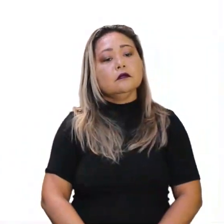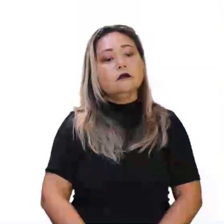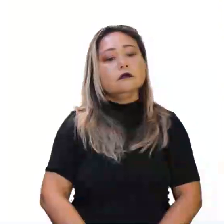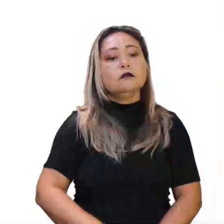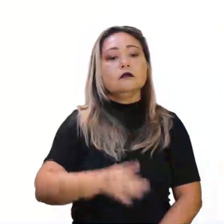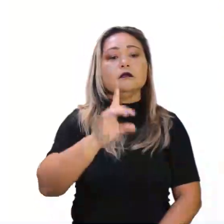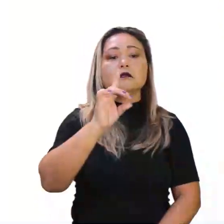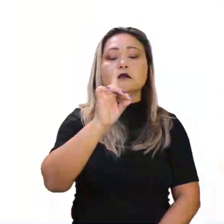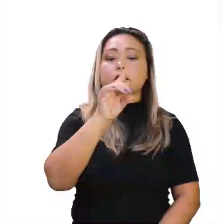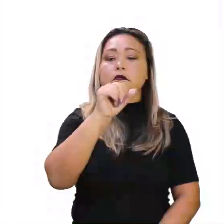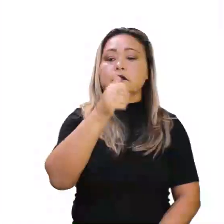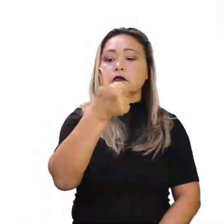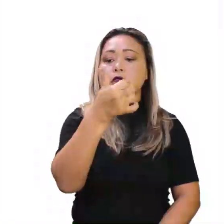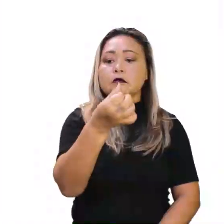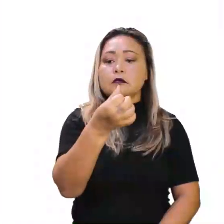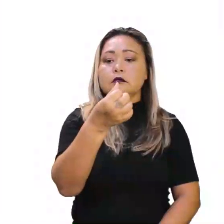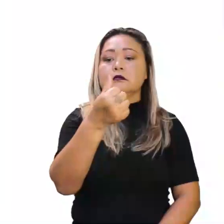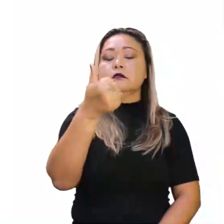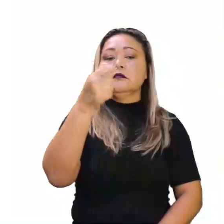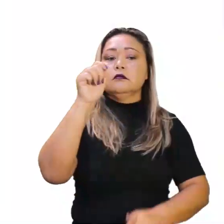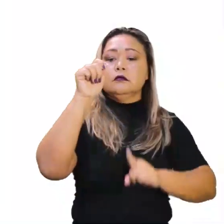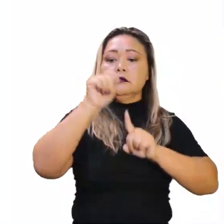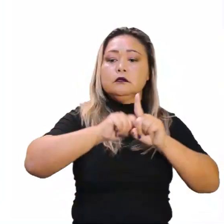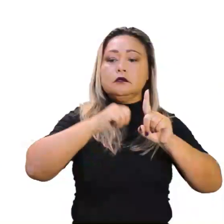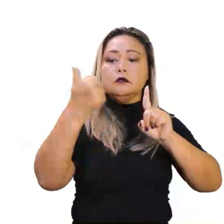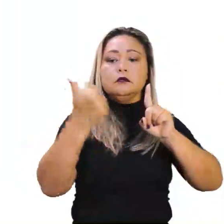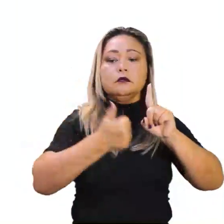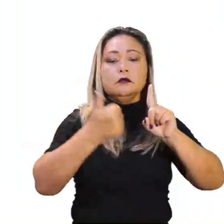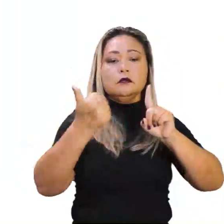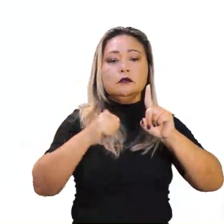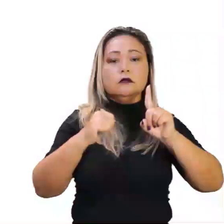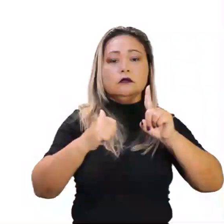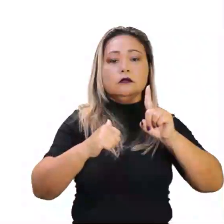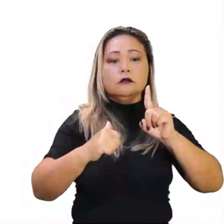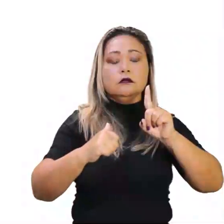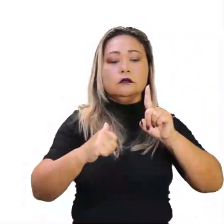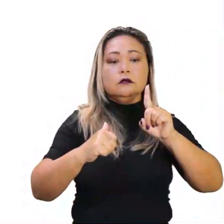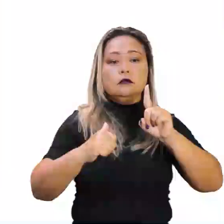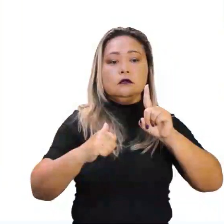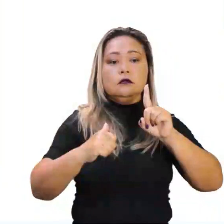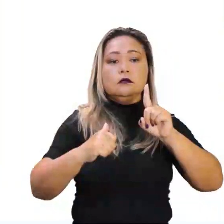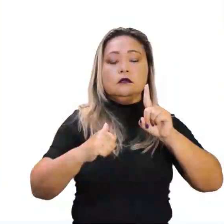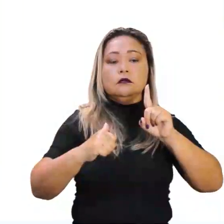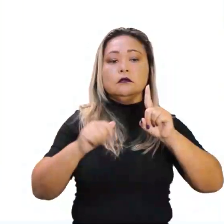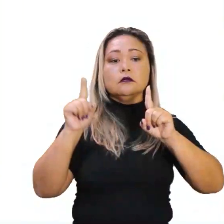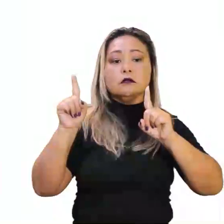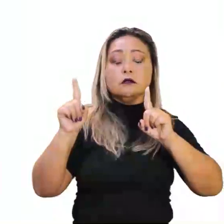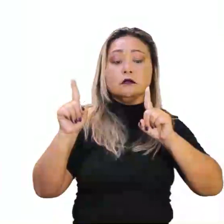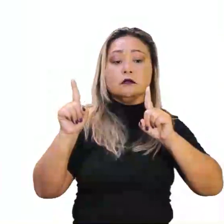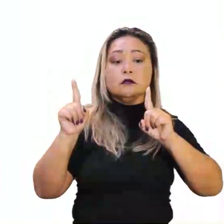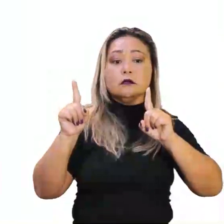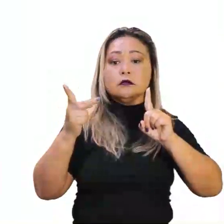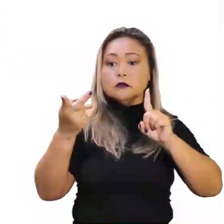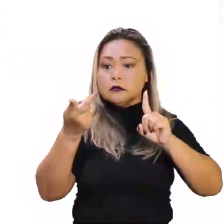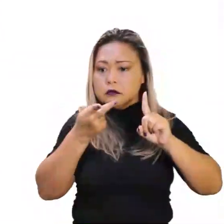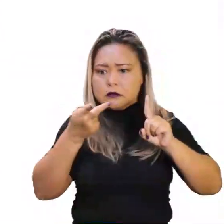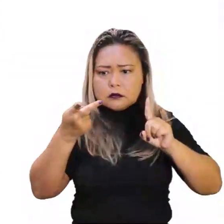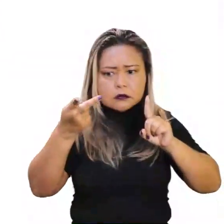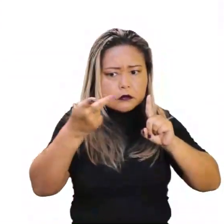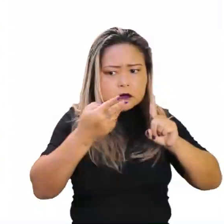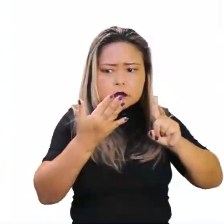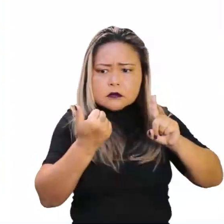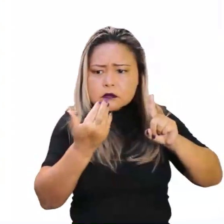aqui, no dia 16 do 11, olha só, atitude. Esse personagem aqui está